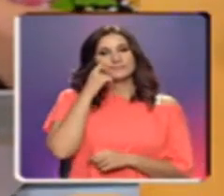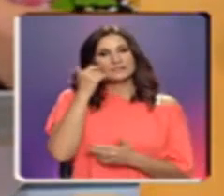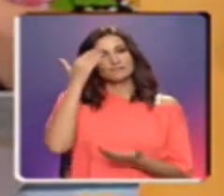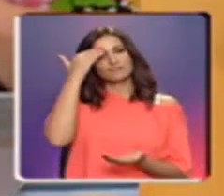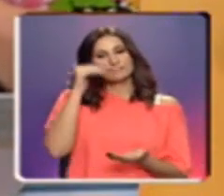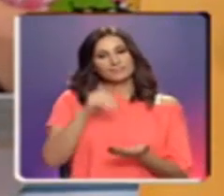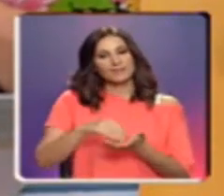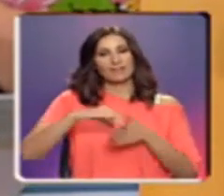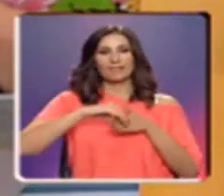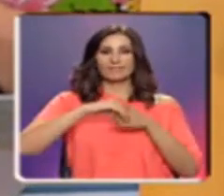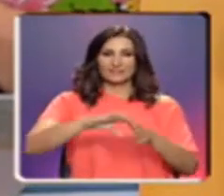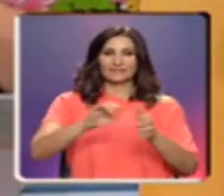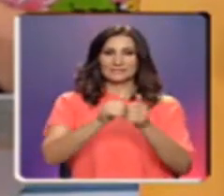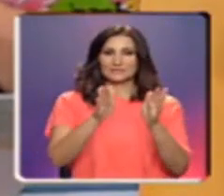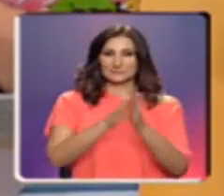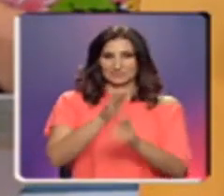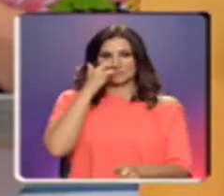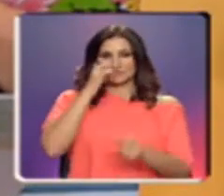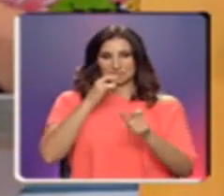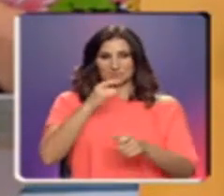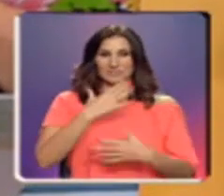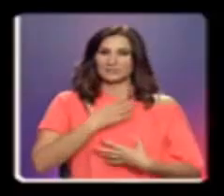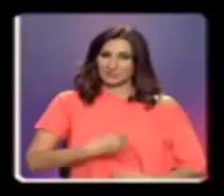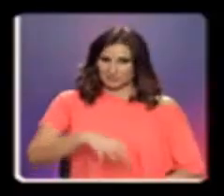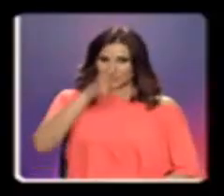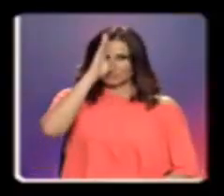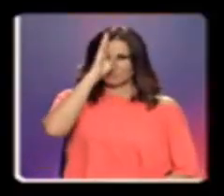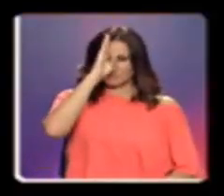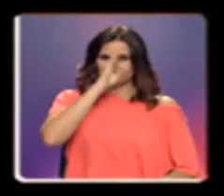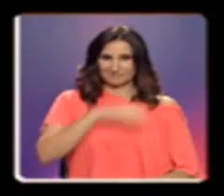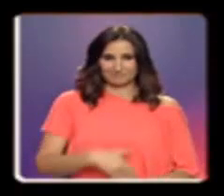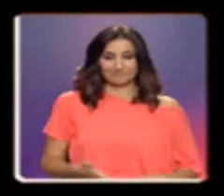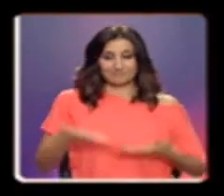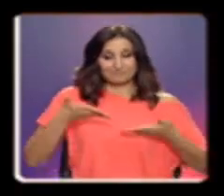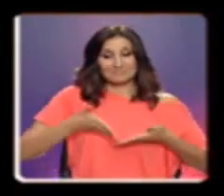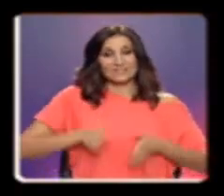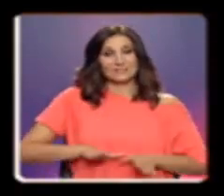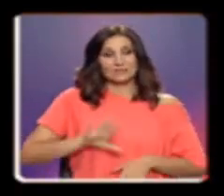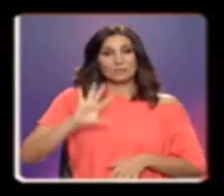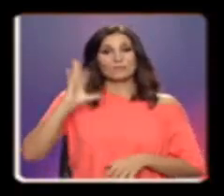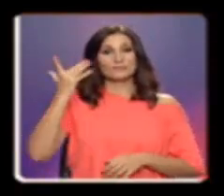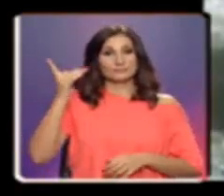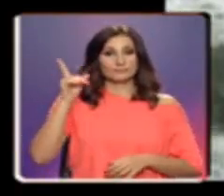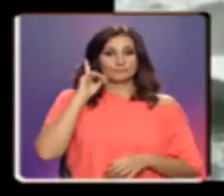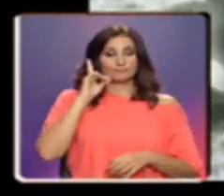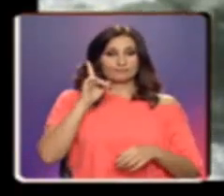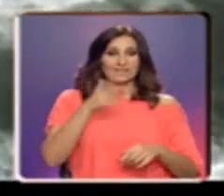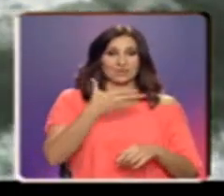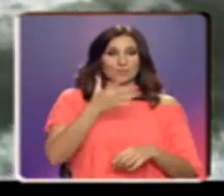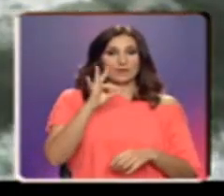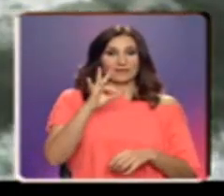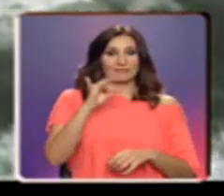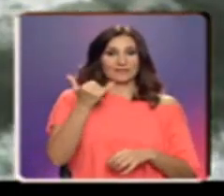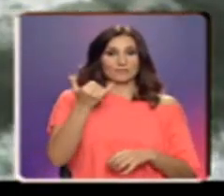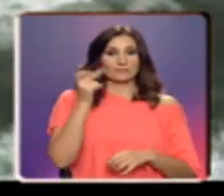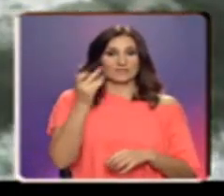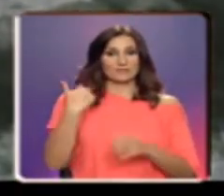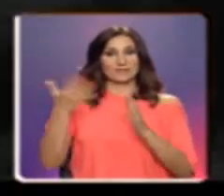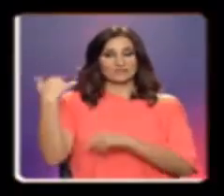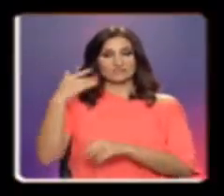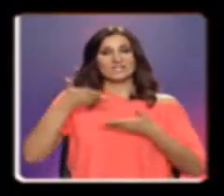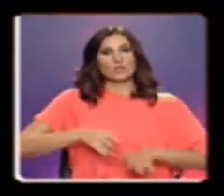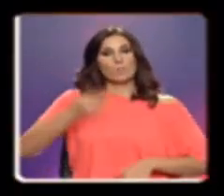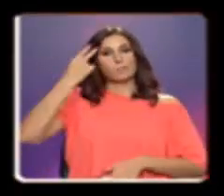afinal, o líder de todos os sportinguistas. Nasceu há 42 anos, em Moçambique, Bruno de